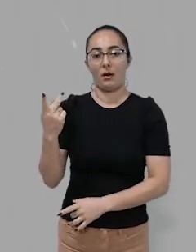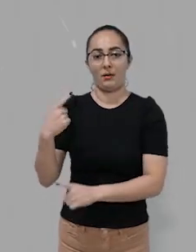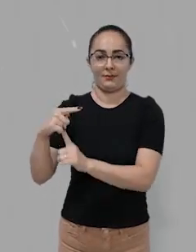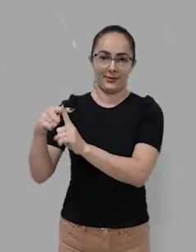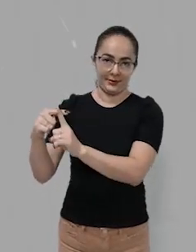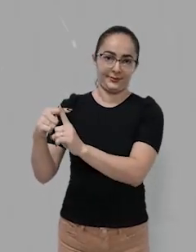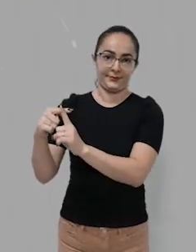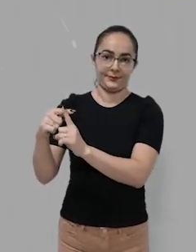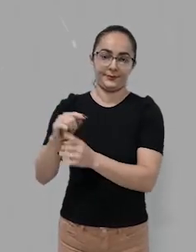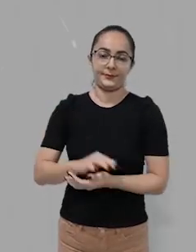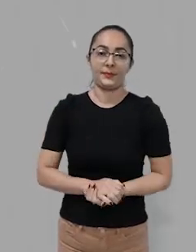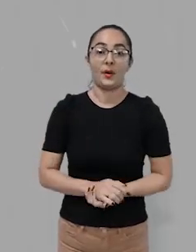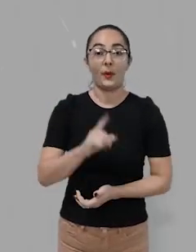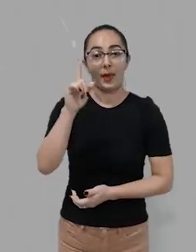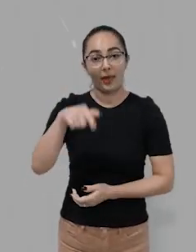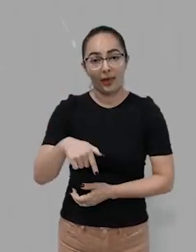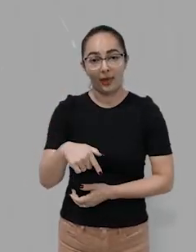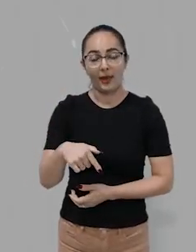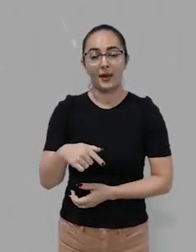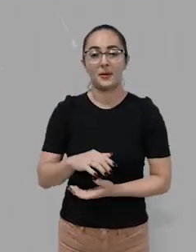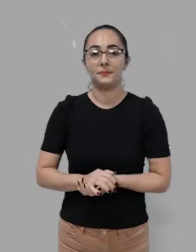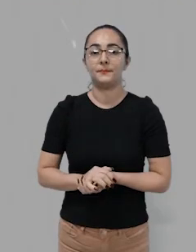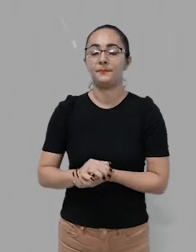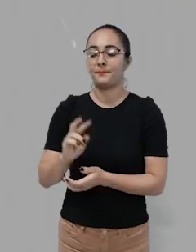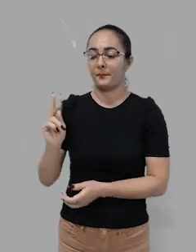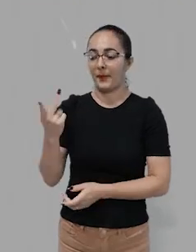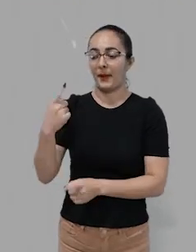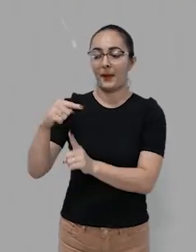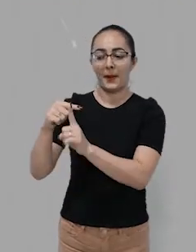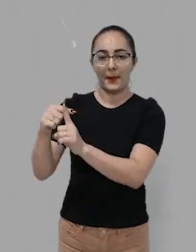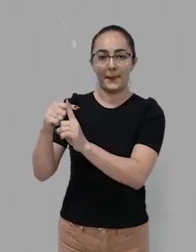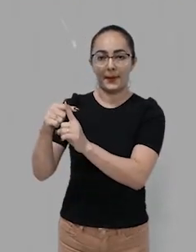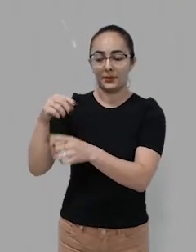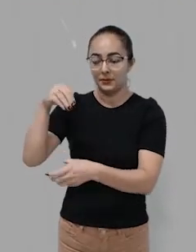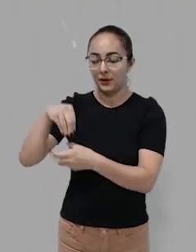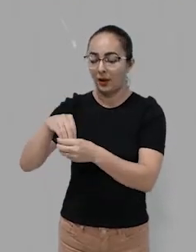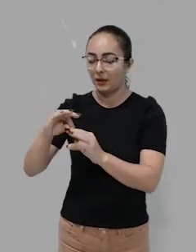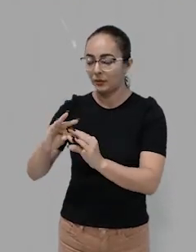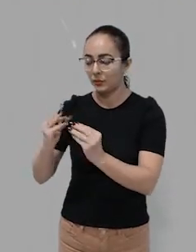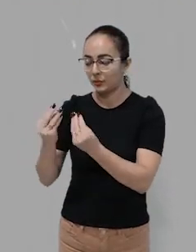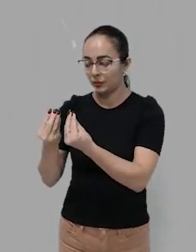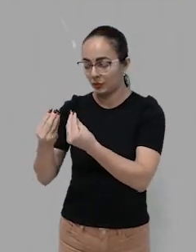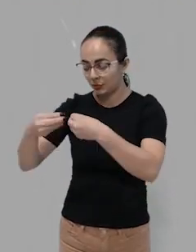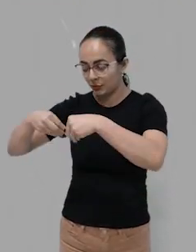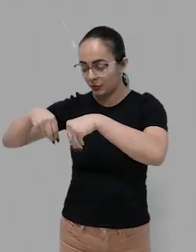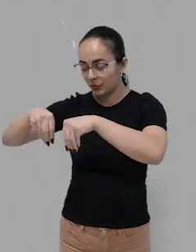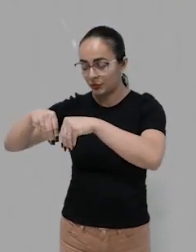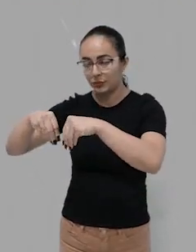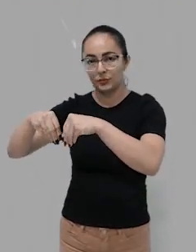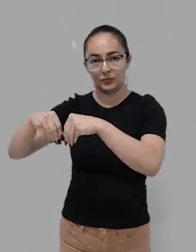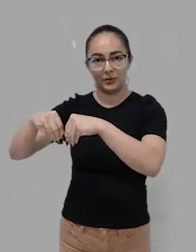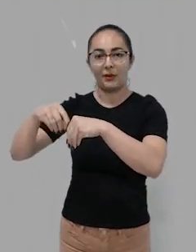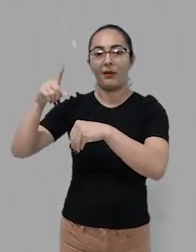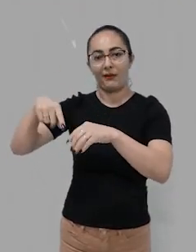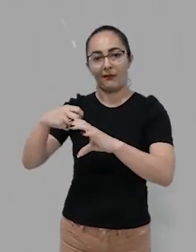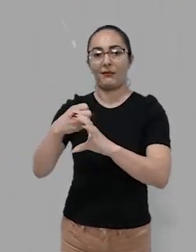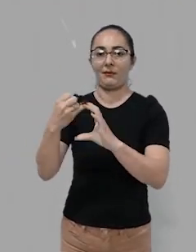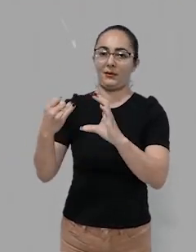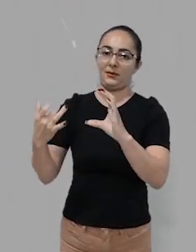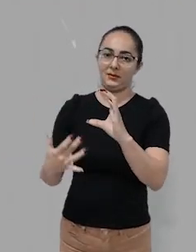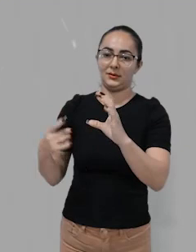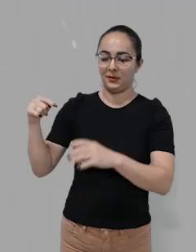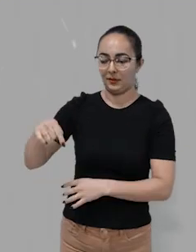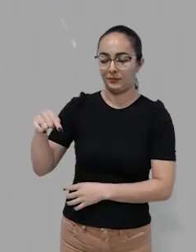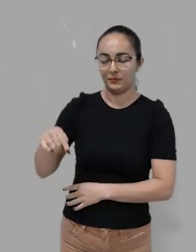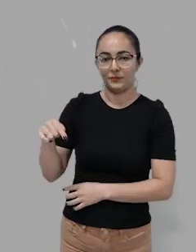H+. Então, é a presença do íon H+ em solução que vai caracterizar